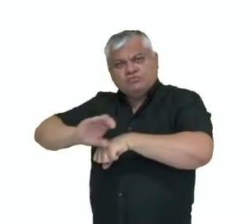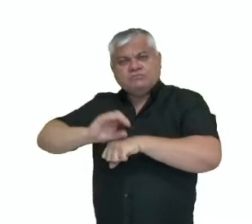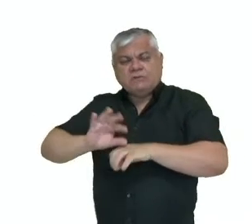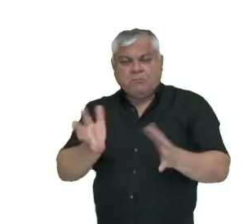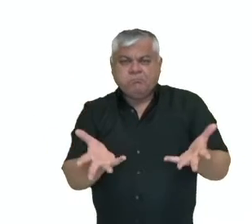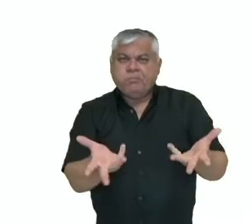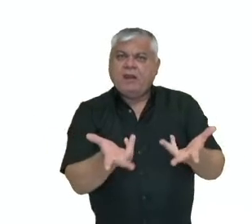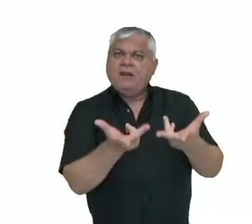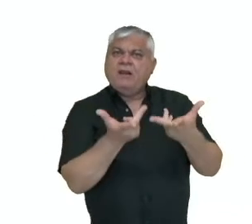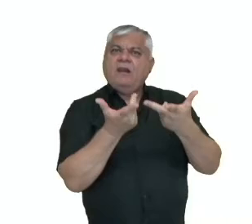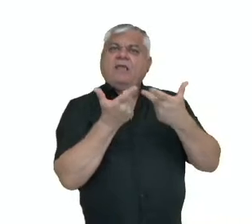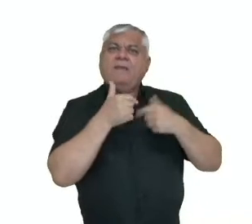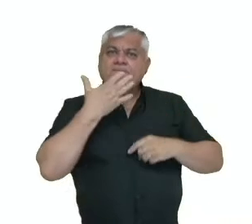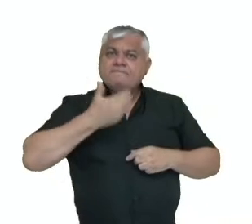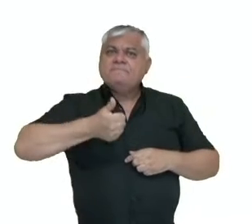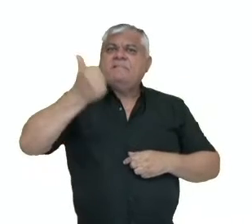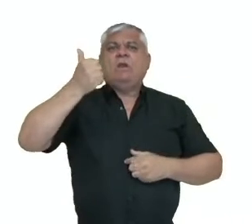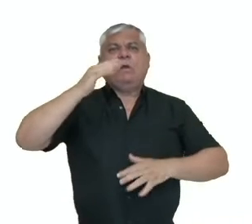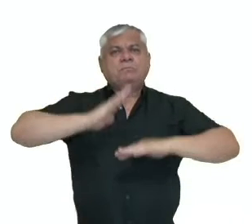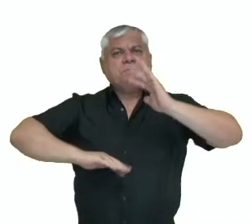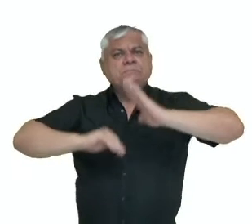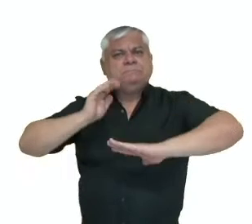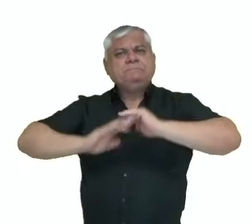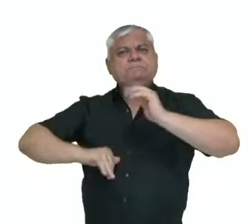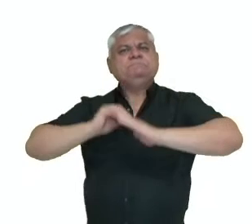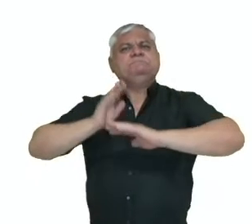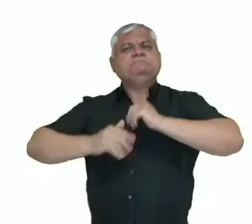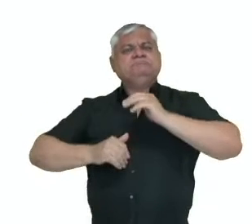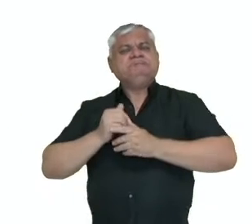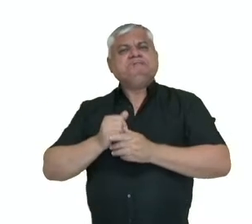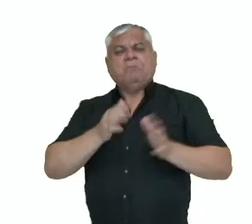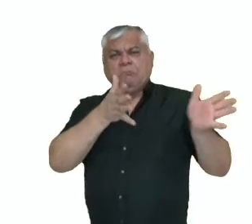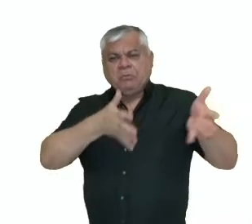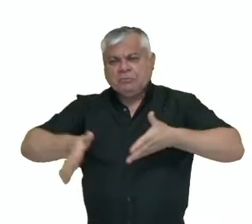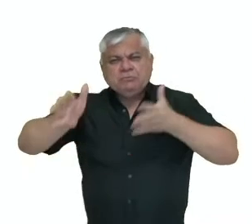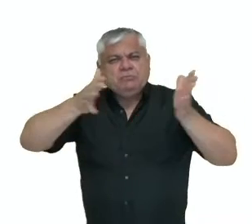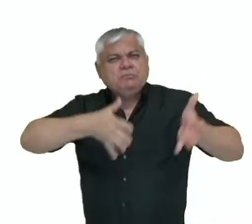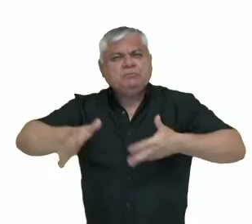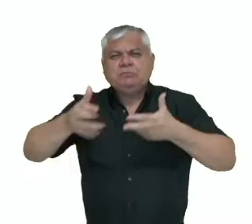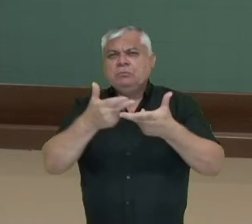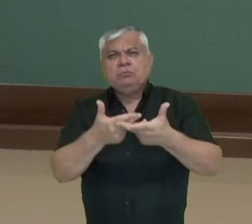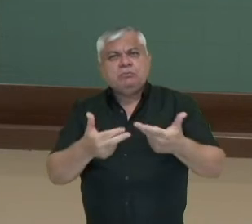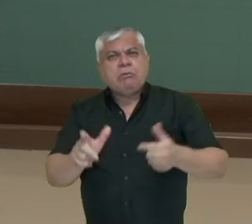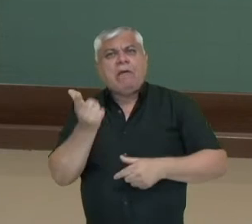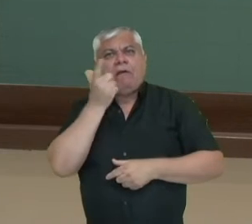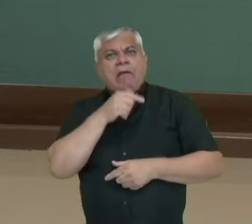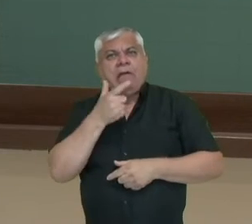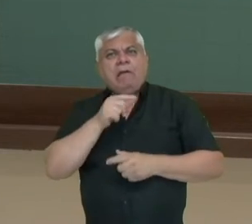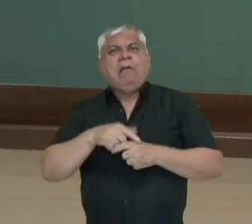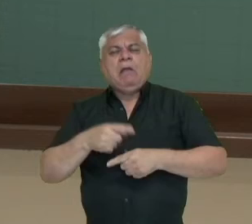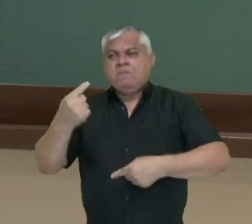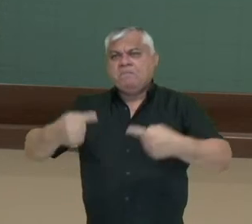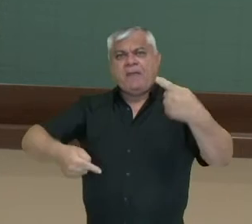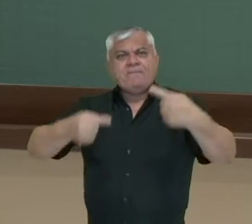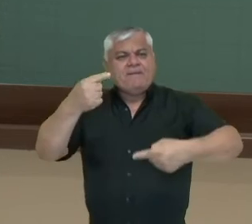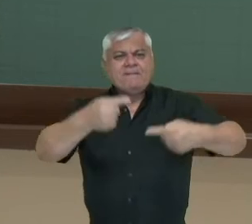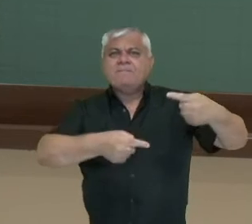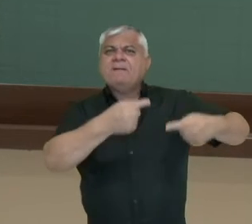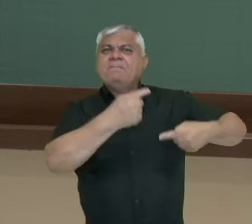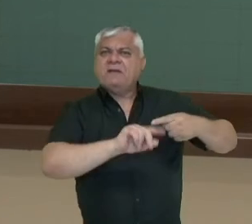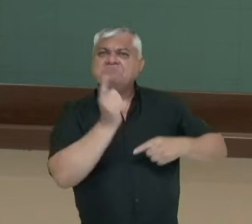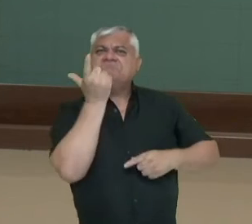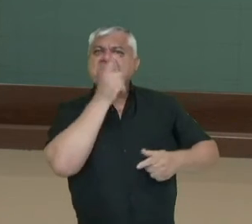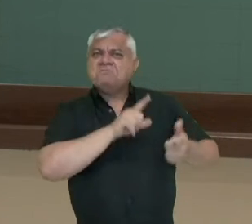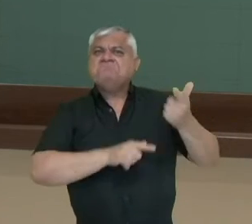qualificar ainda mais os seus negócios, gerando produtividade, conquistando mais competitividade